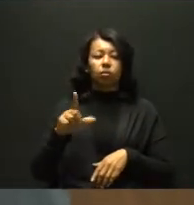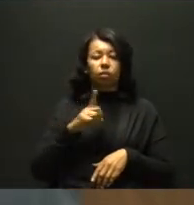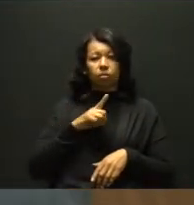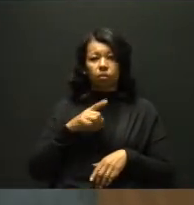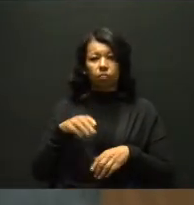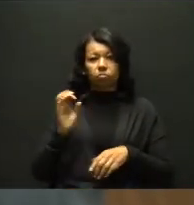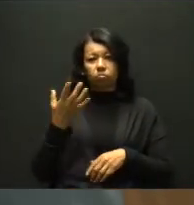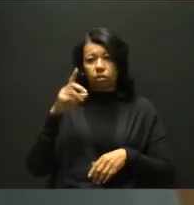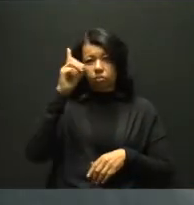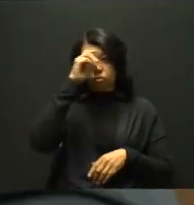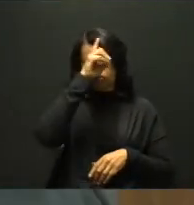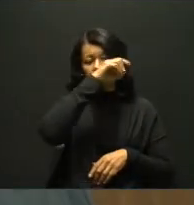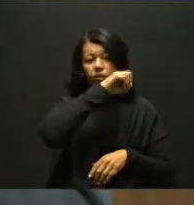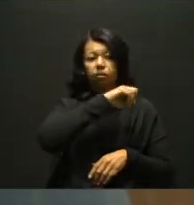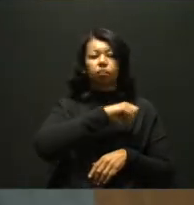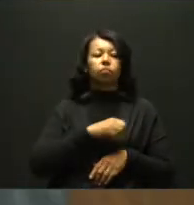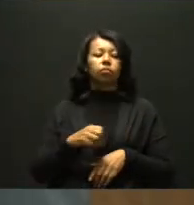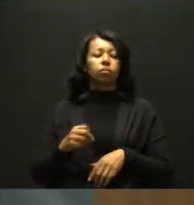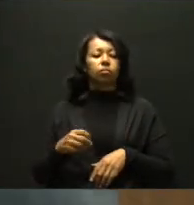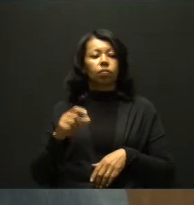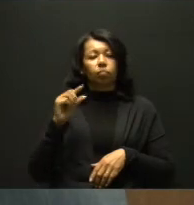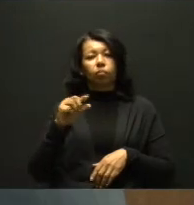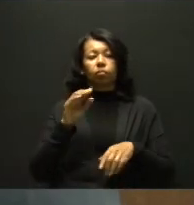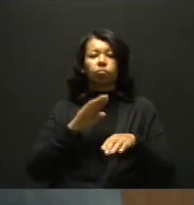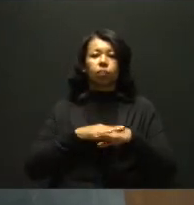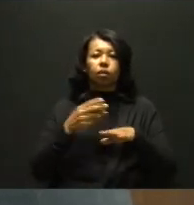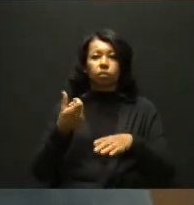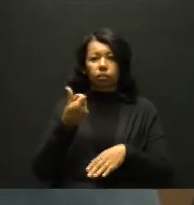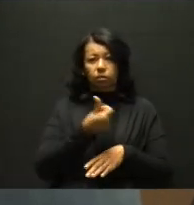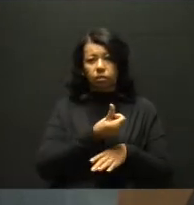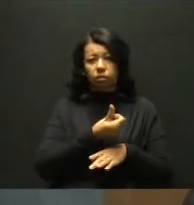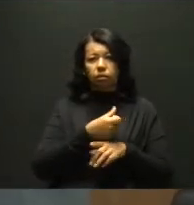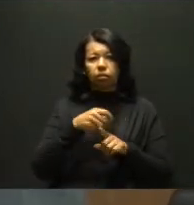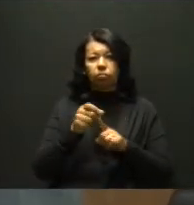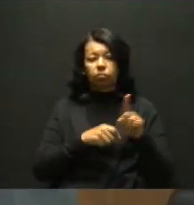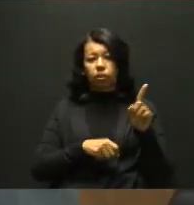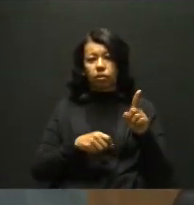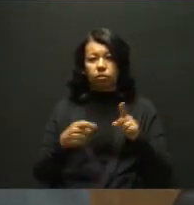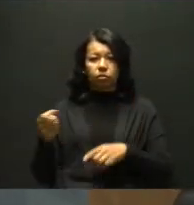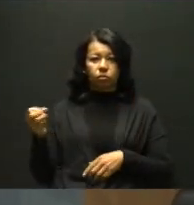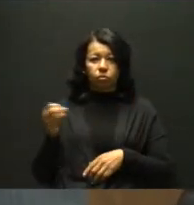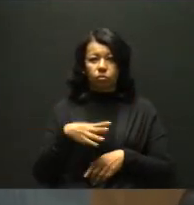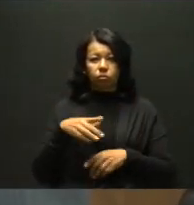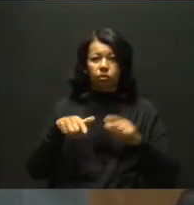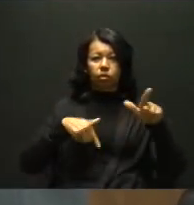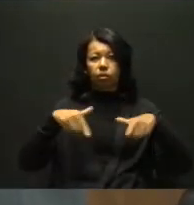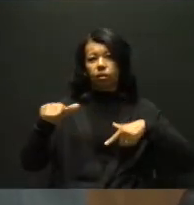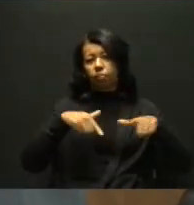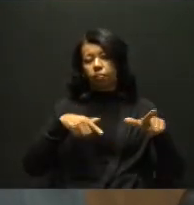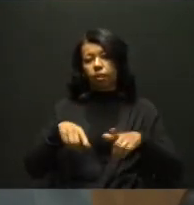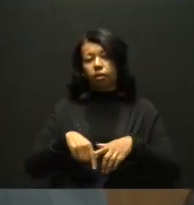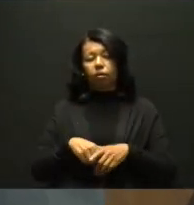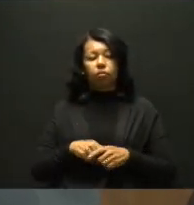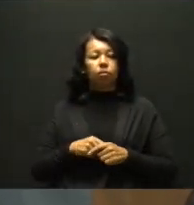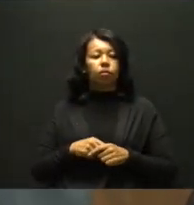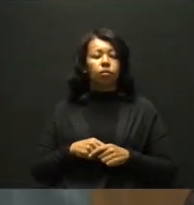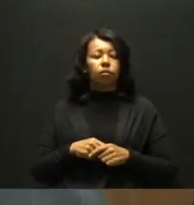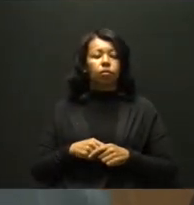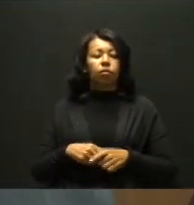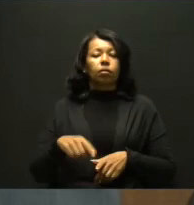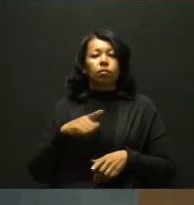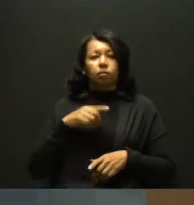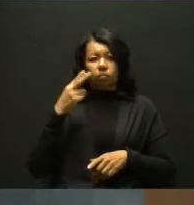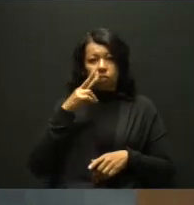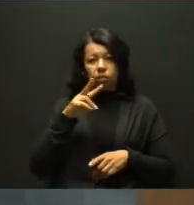difícil né estamos a pouco mais de seis meses do mandato de uma nova mandato uma nova legislatura a gente tem acompanhado